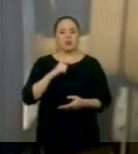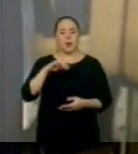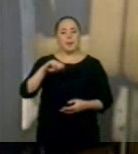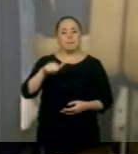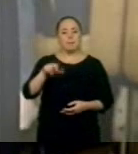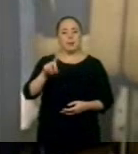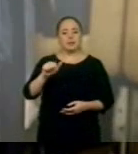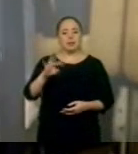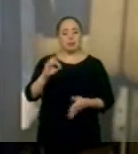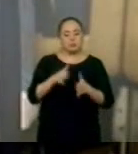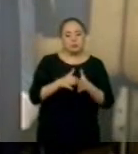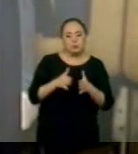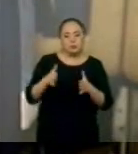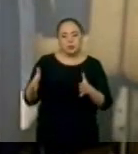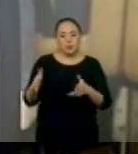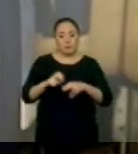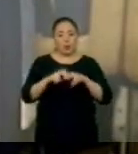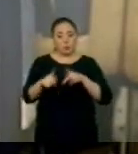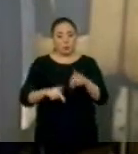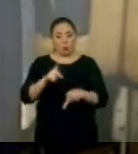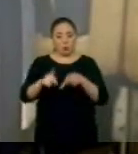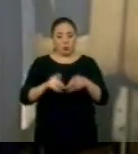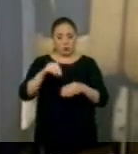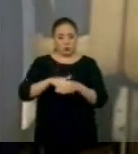mandato popular.